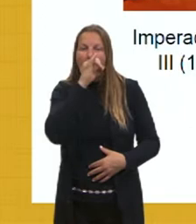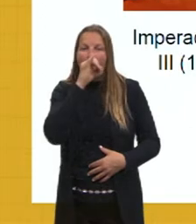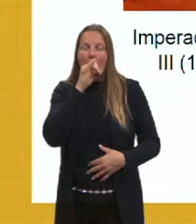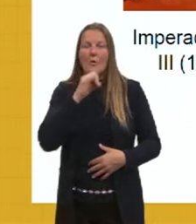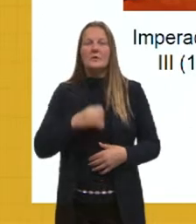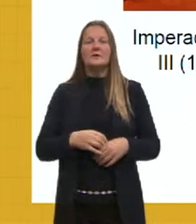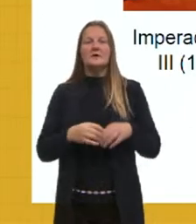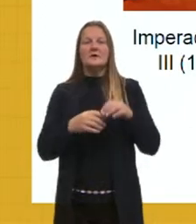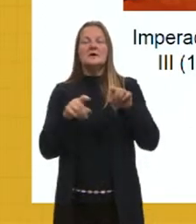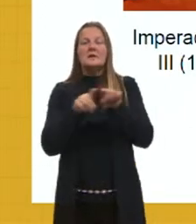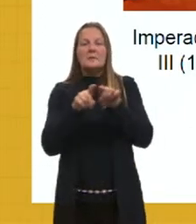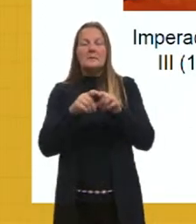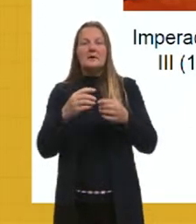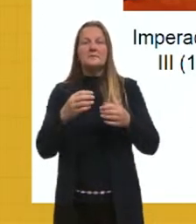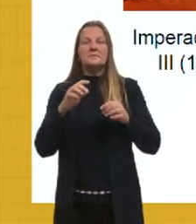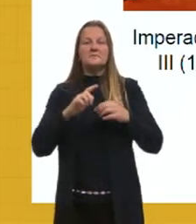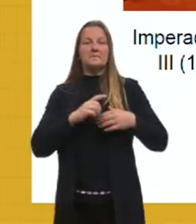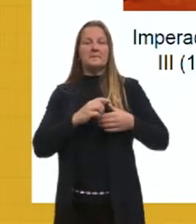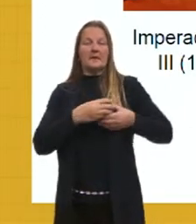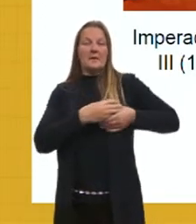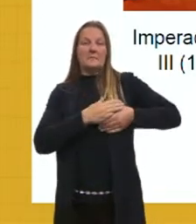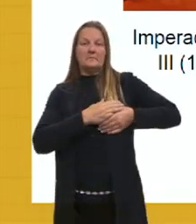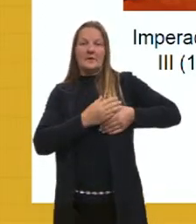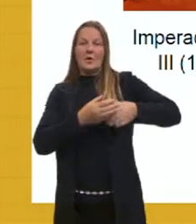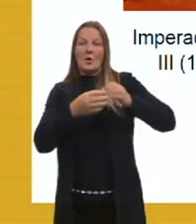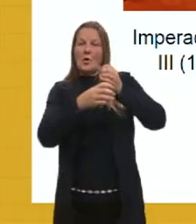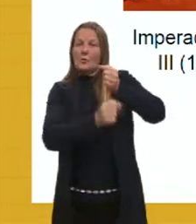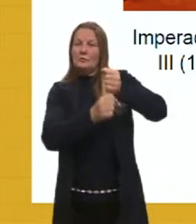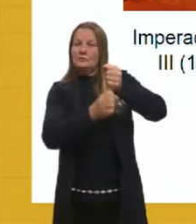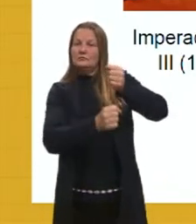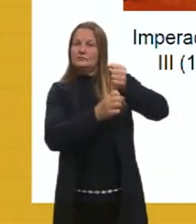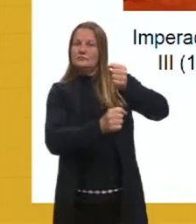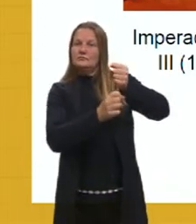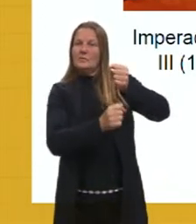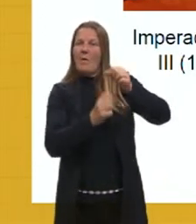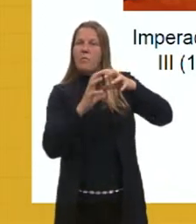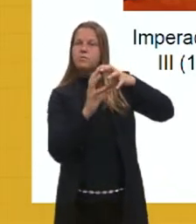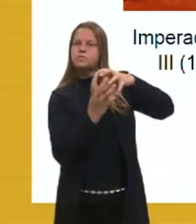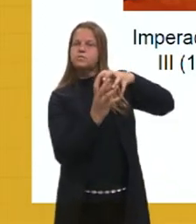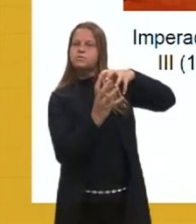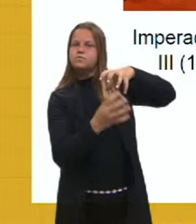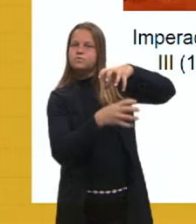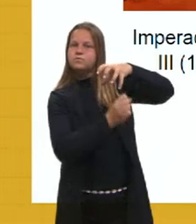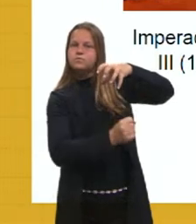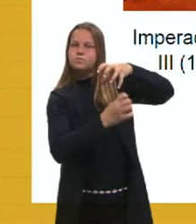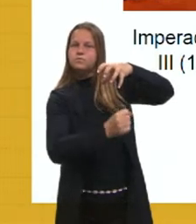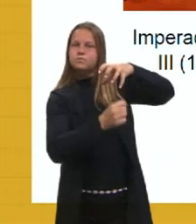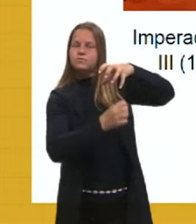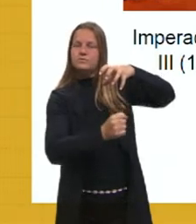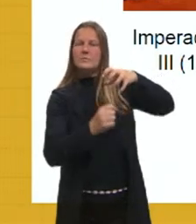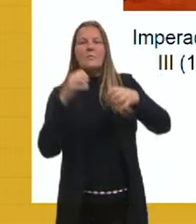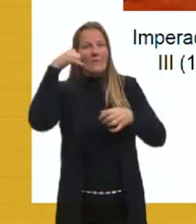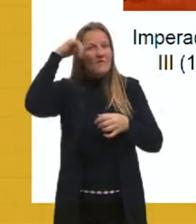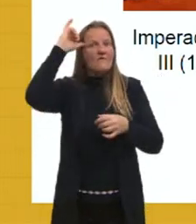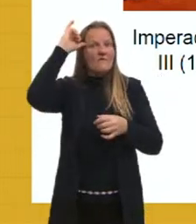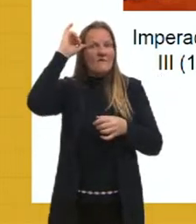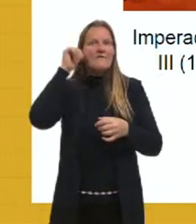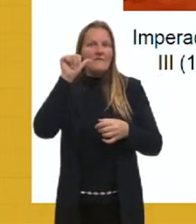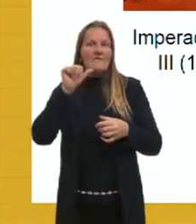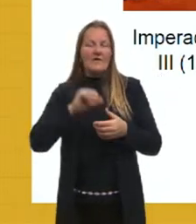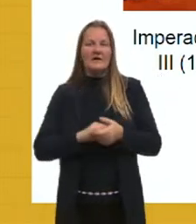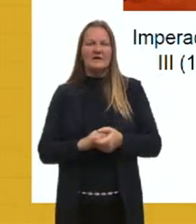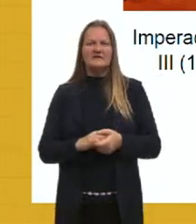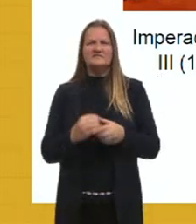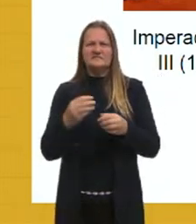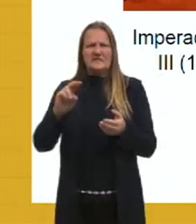a glândula da vaca que produz o leite então essa mistura que não parece muito deliciosa né não dá uma vontade